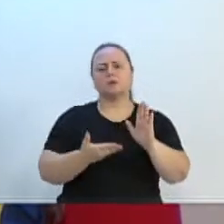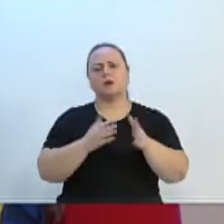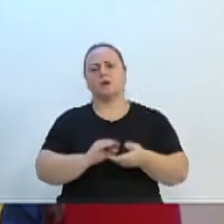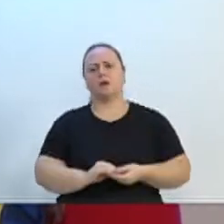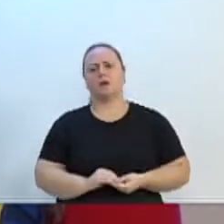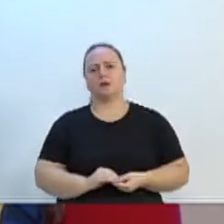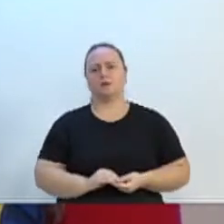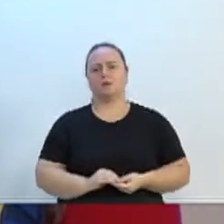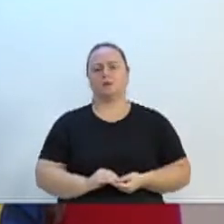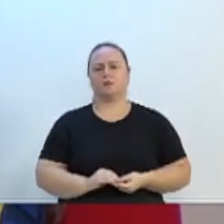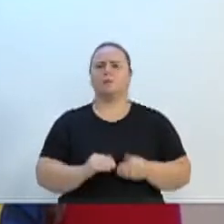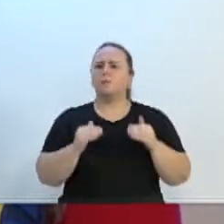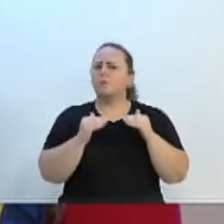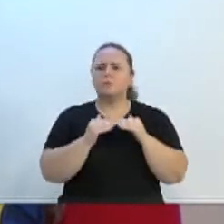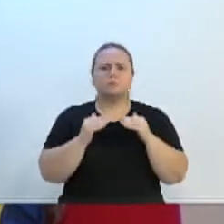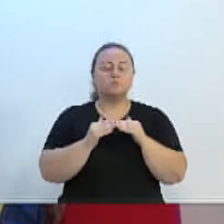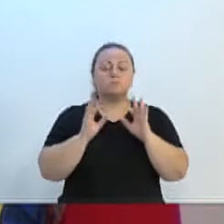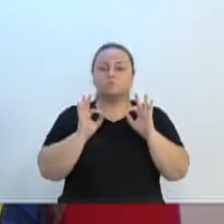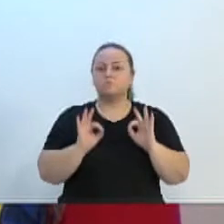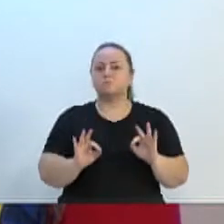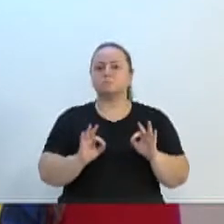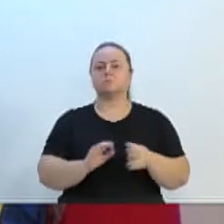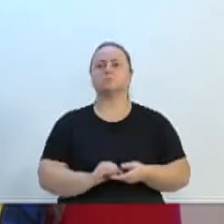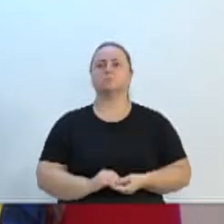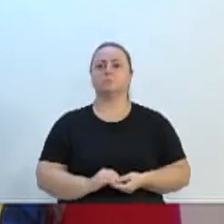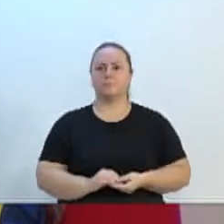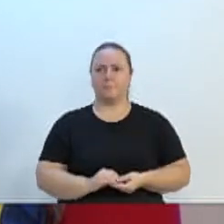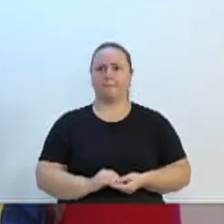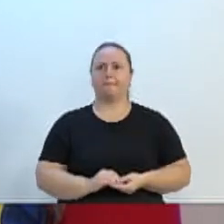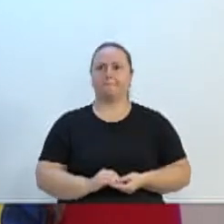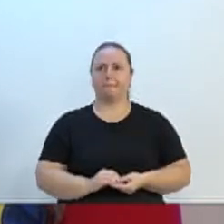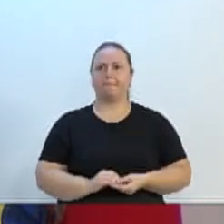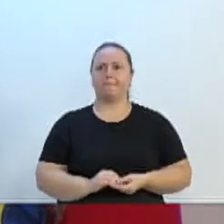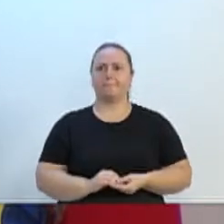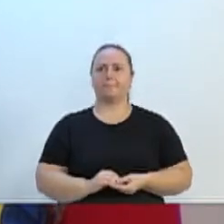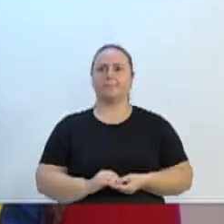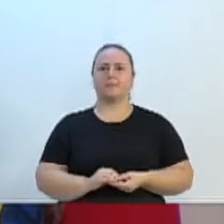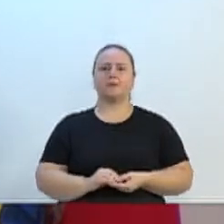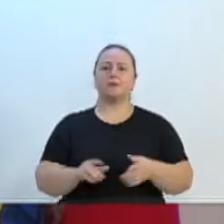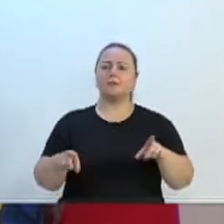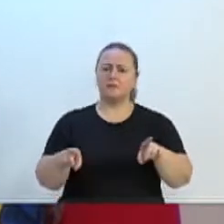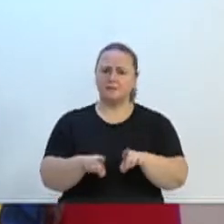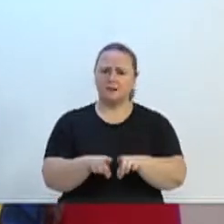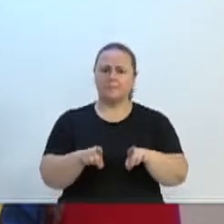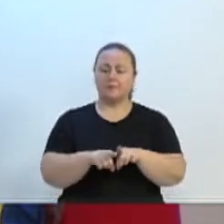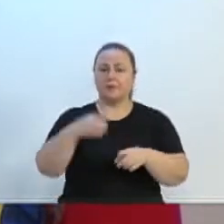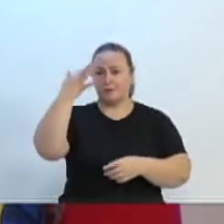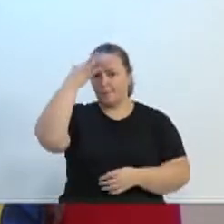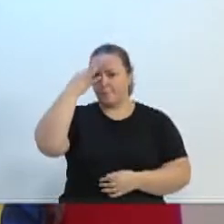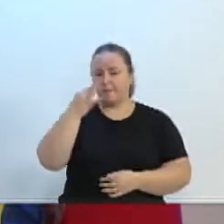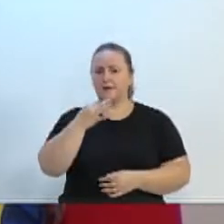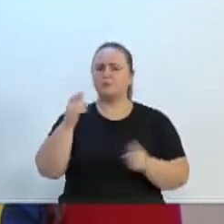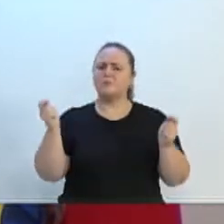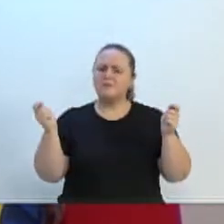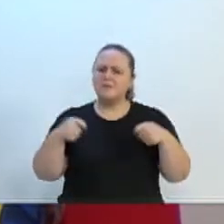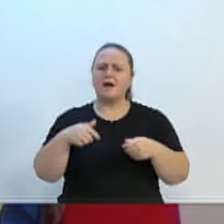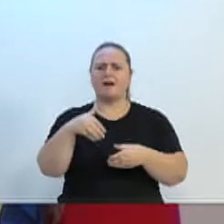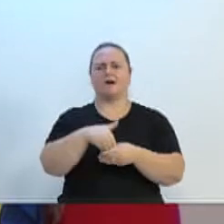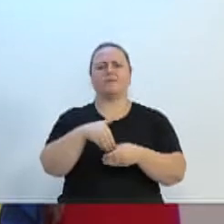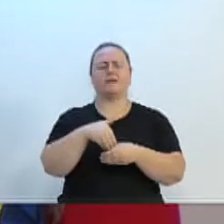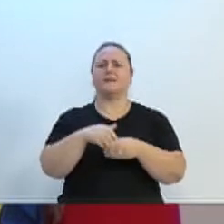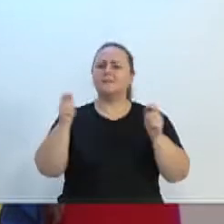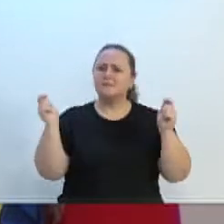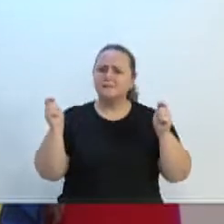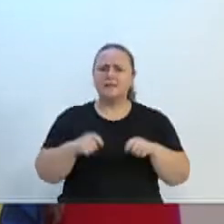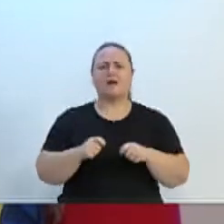Concordando plenamente com ele. E eu também entendo que nós tínhamos condições de fazer a votação naquele dia.